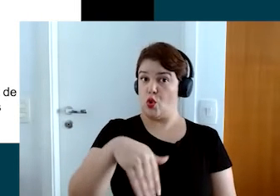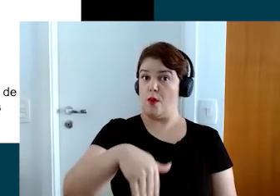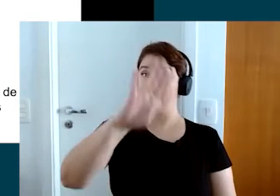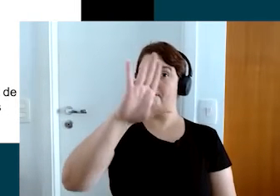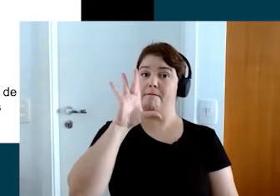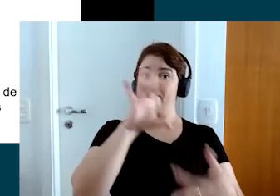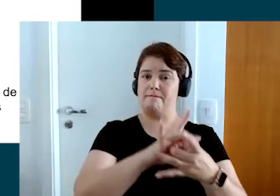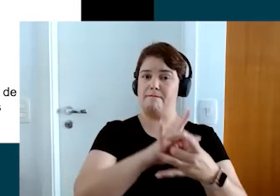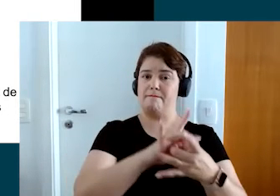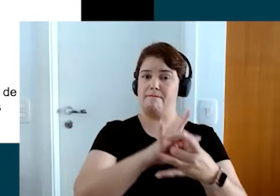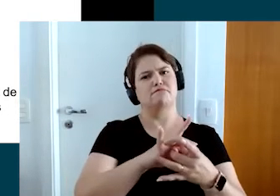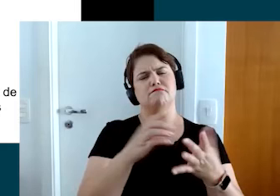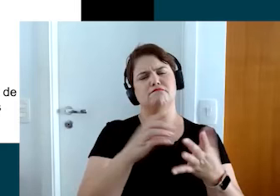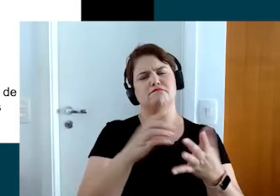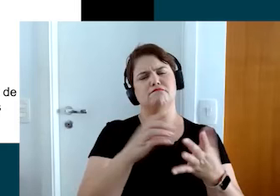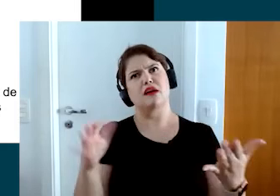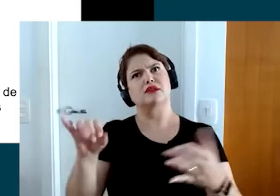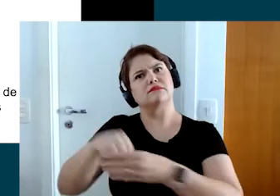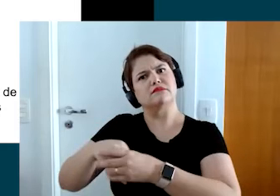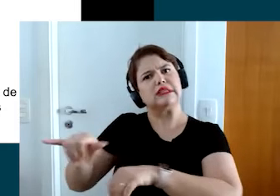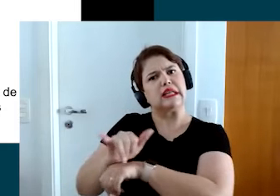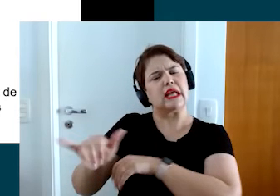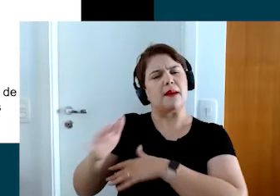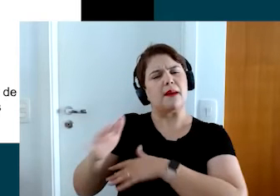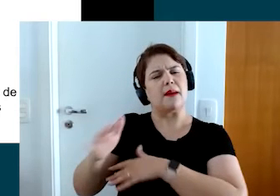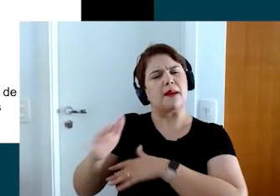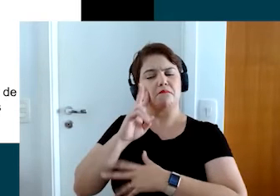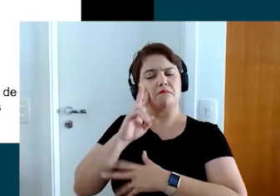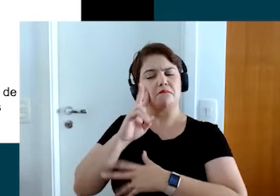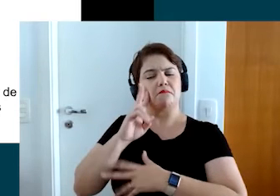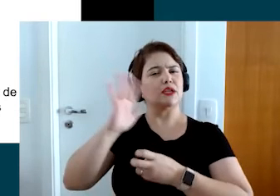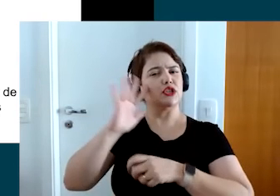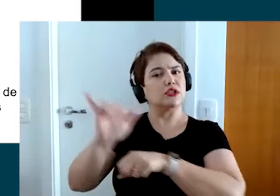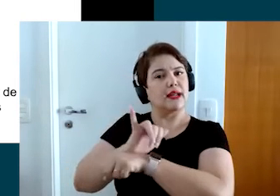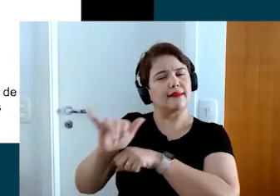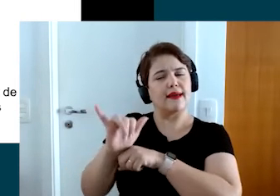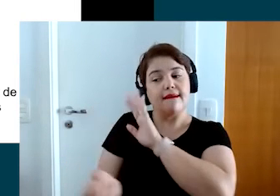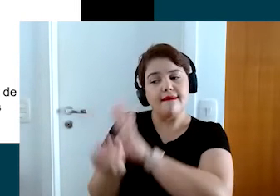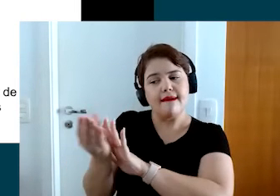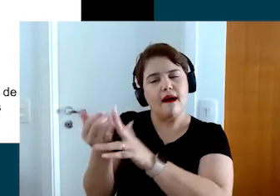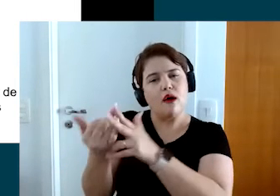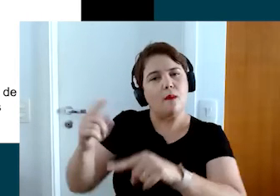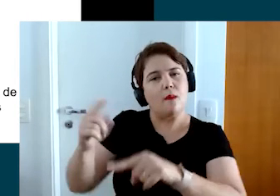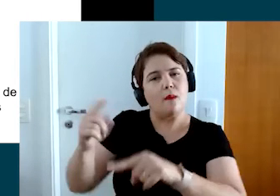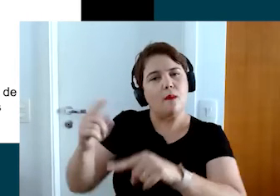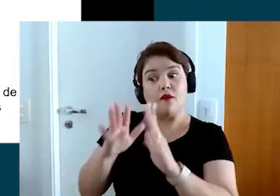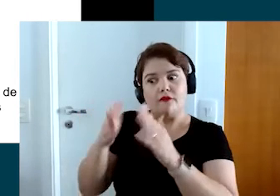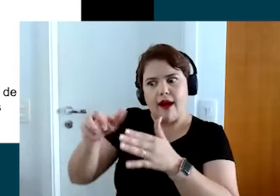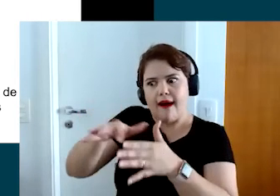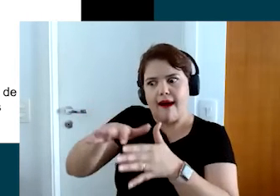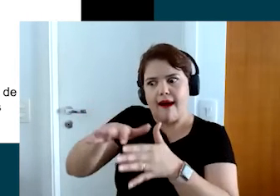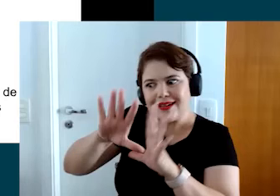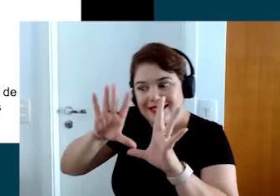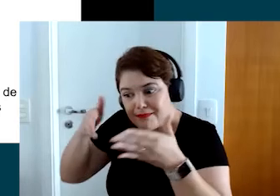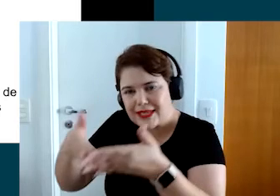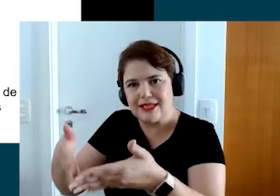ainda, de acordo com a minha estratégia. Então, imagine que a minha estratégia é criar primeiro, né, um produto que vai atender esse mercado, mas ele vai